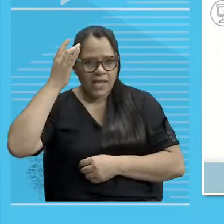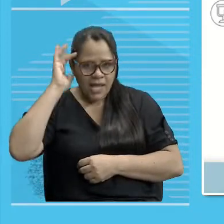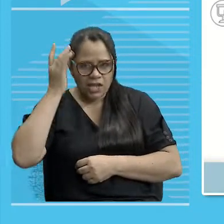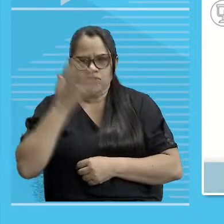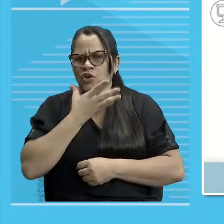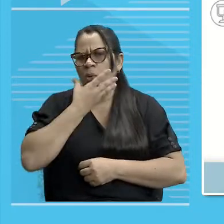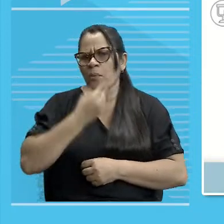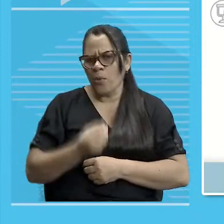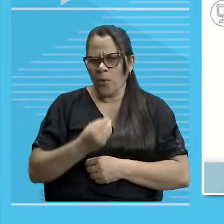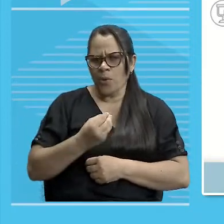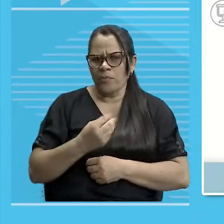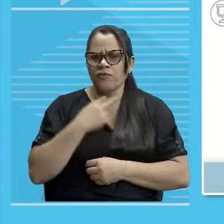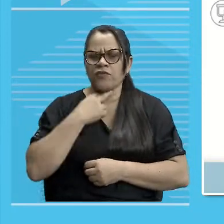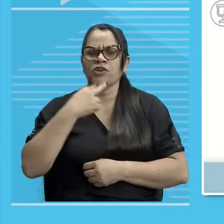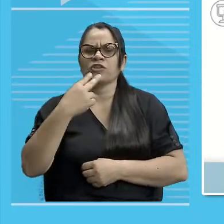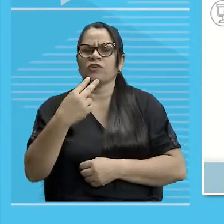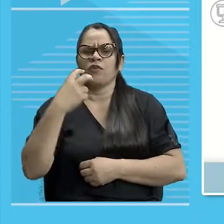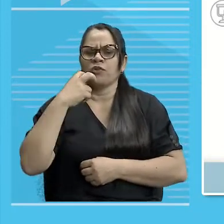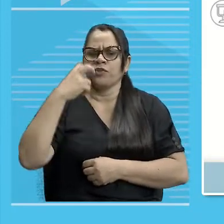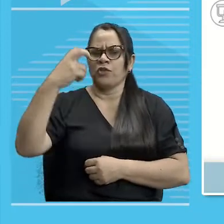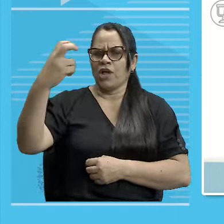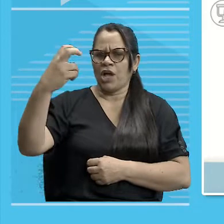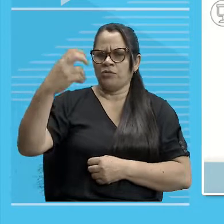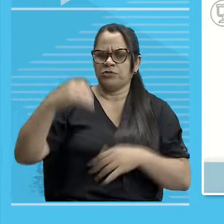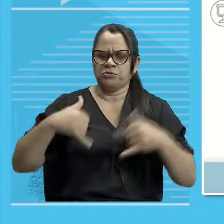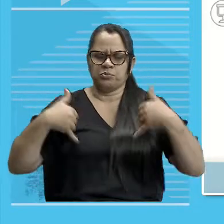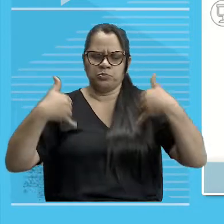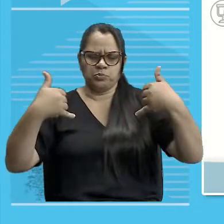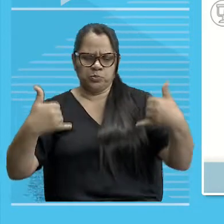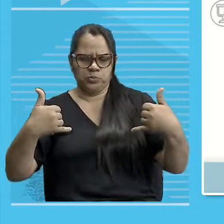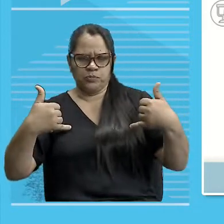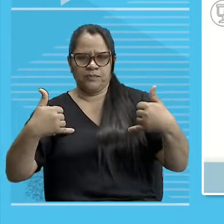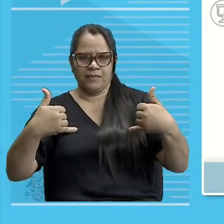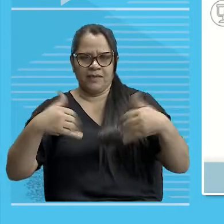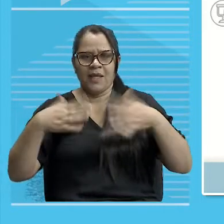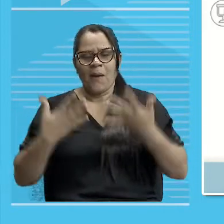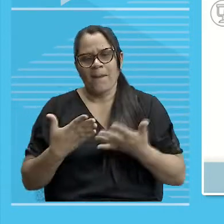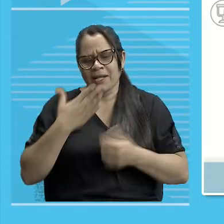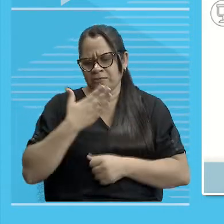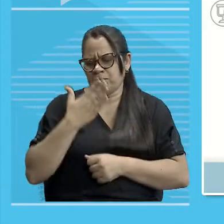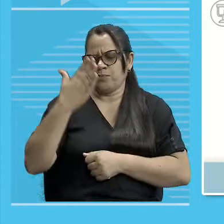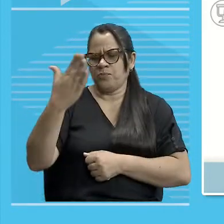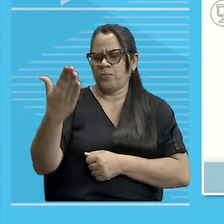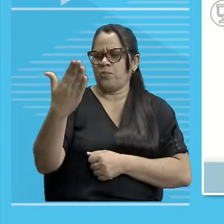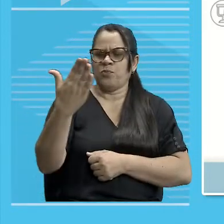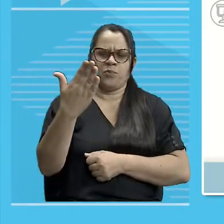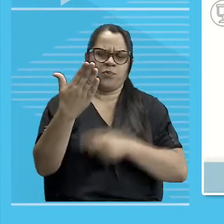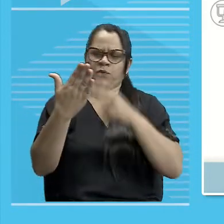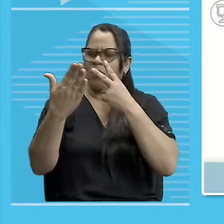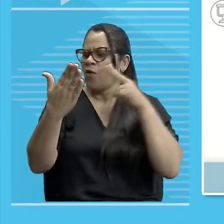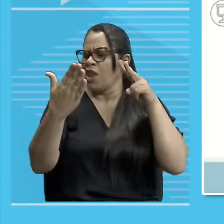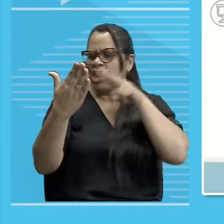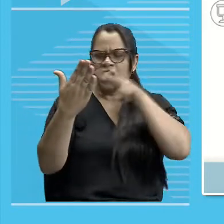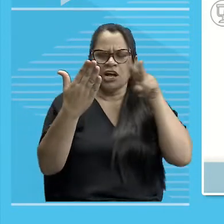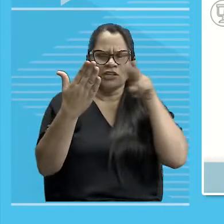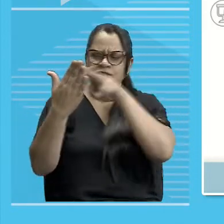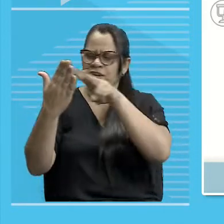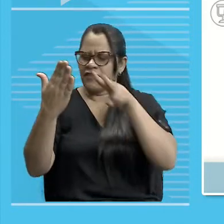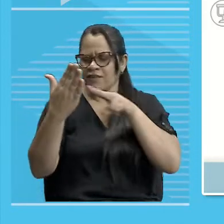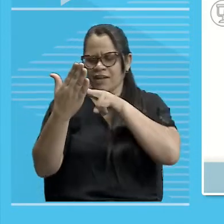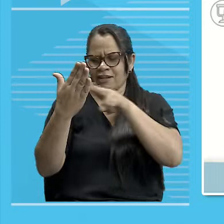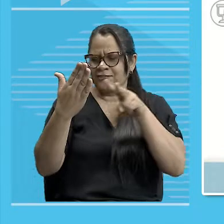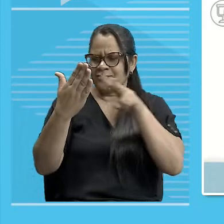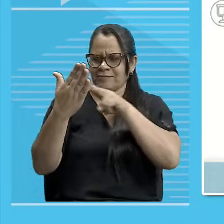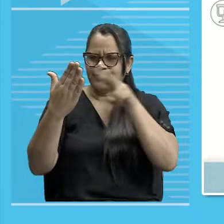todo invocado nesse período. Todo invocado. Passa meia hora no banheiro, se olhando, verificando, será que já dá para